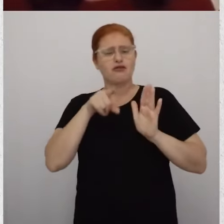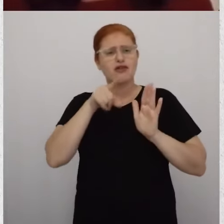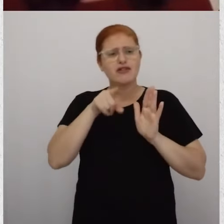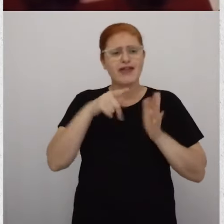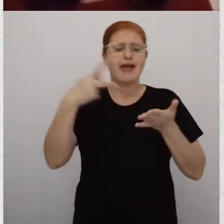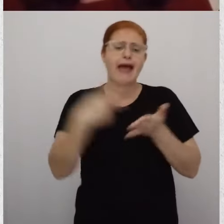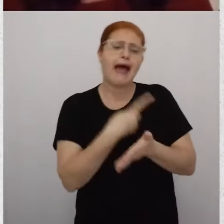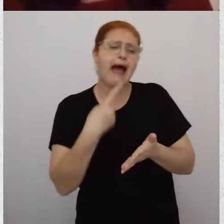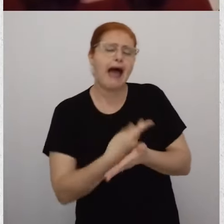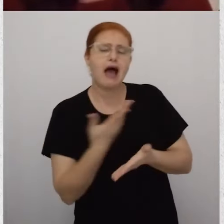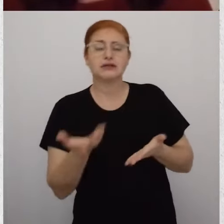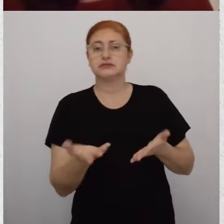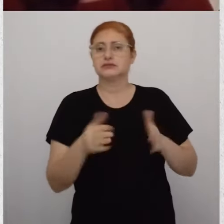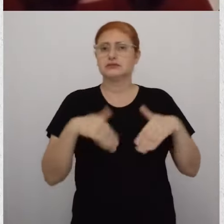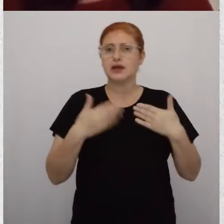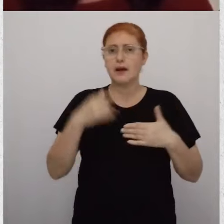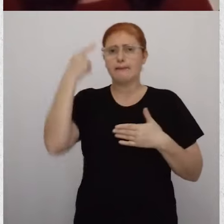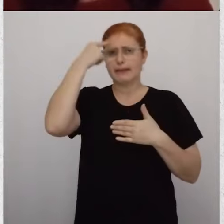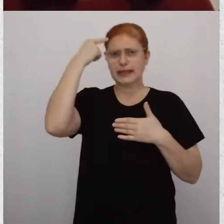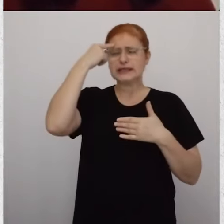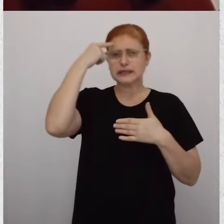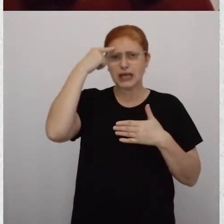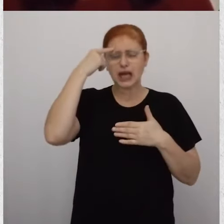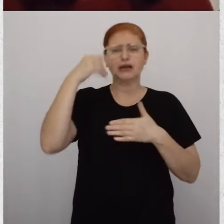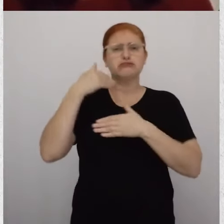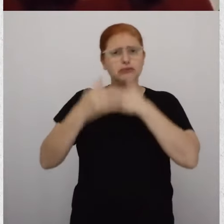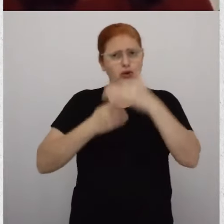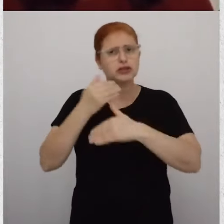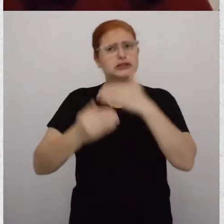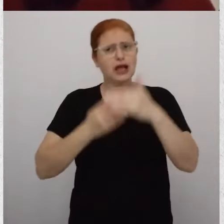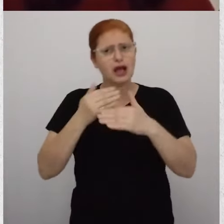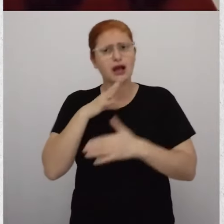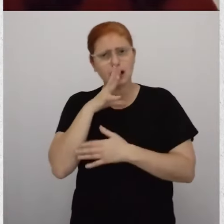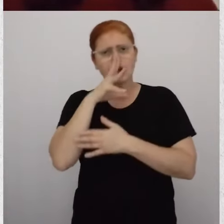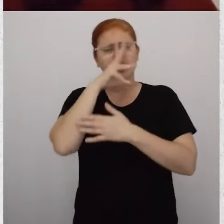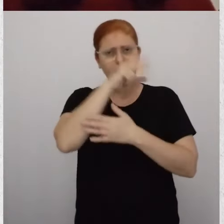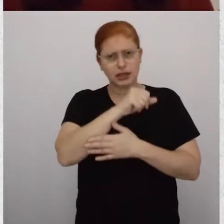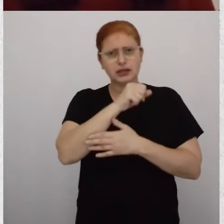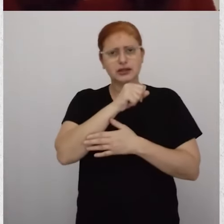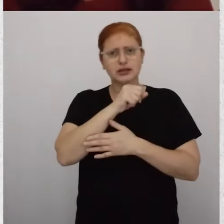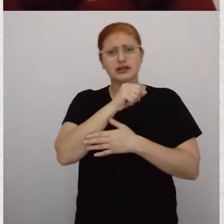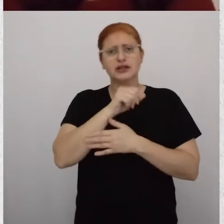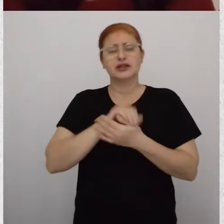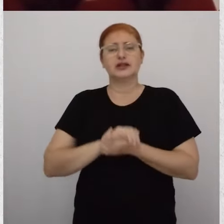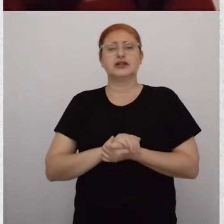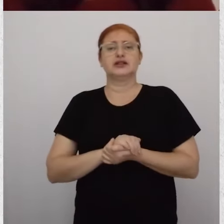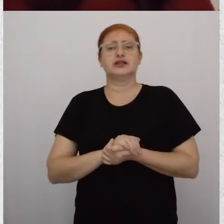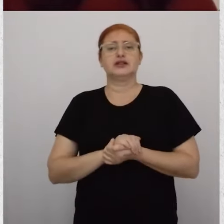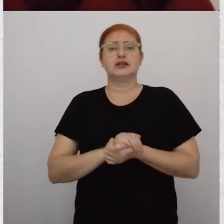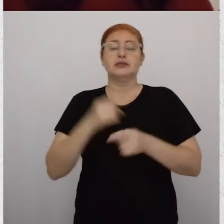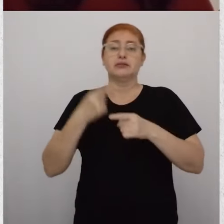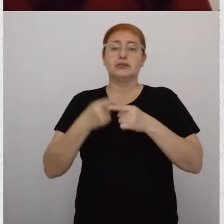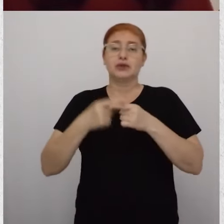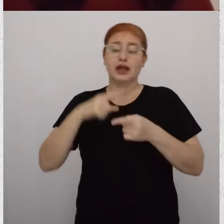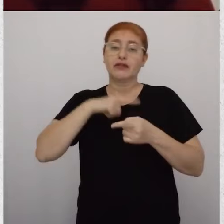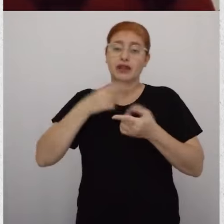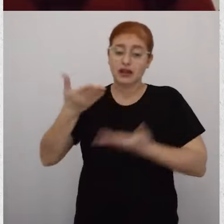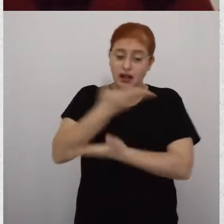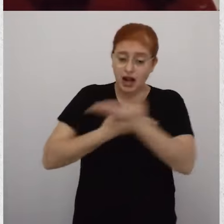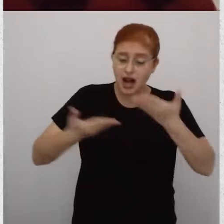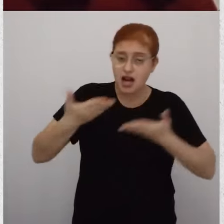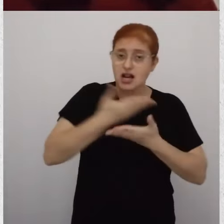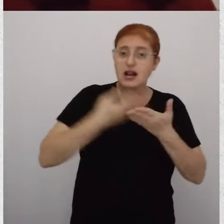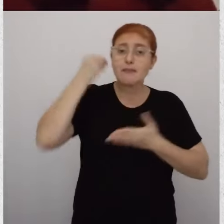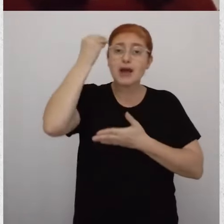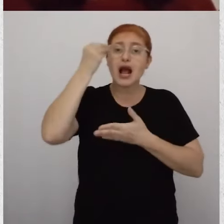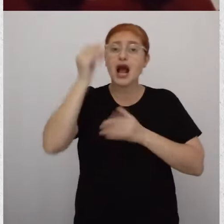aqui e aqui. Então, pensar num processo de autocrítica que emerge da própria partilha de experiência dos